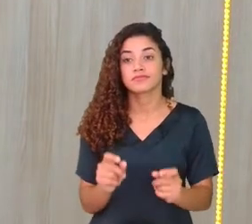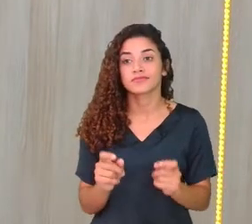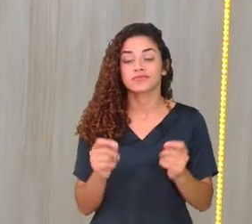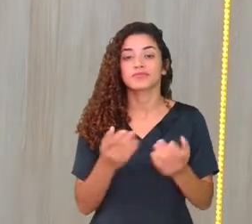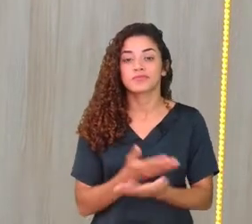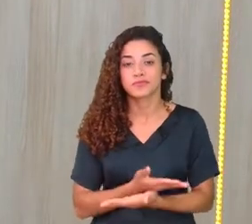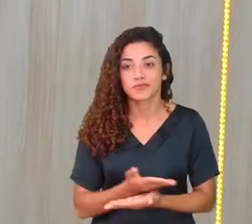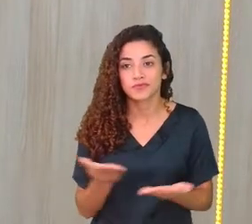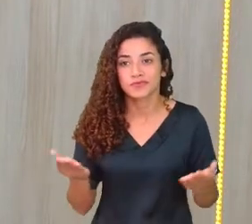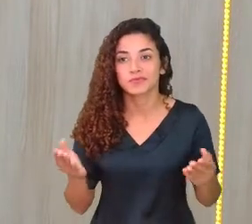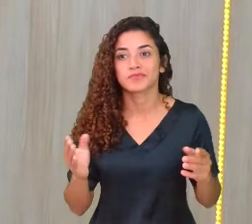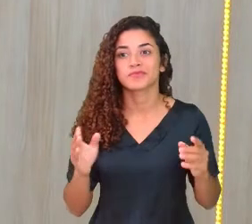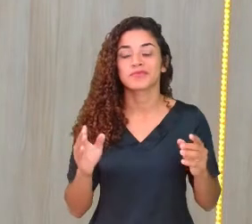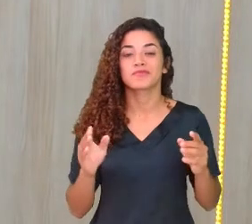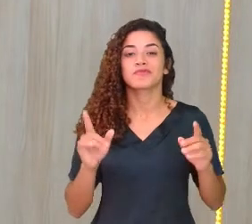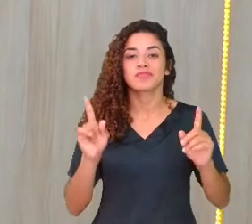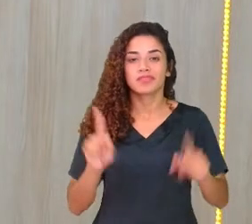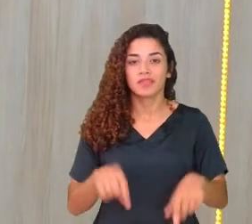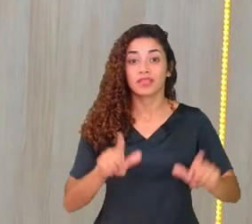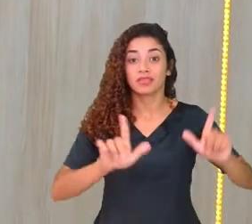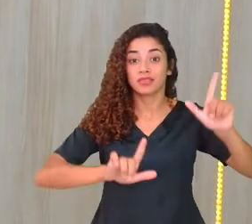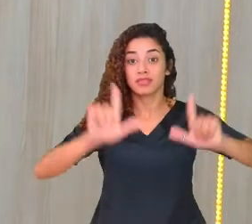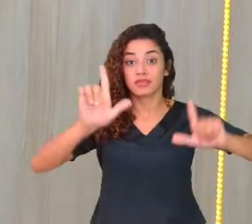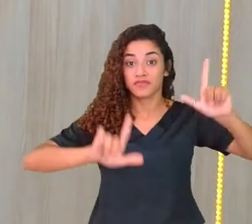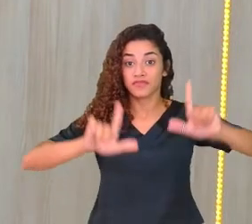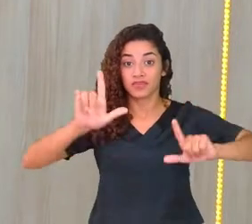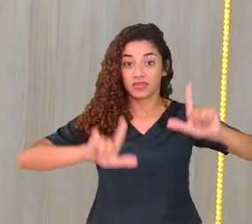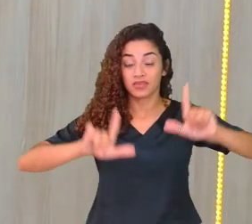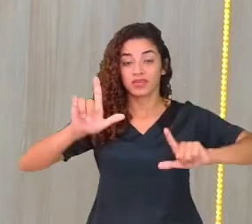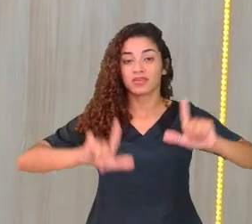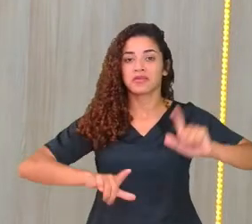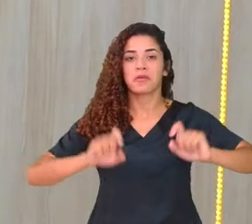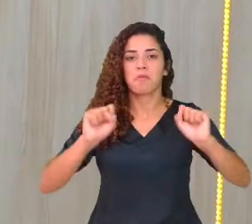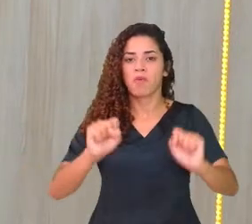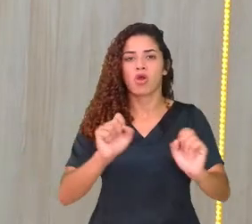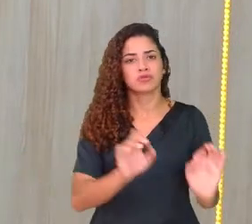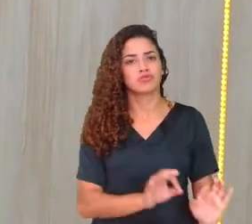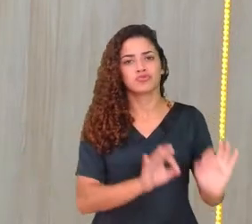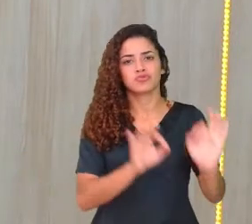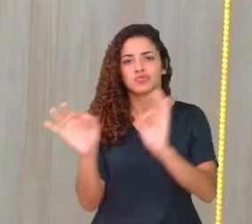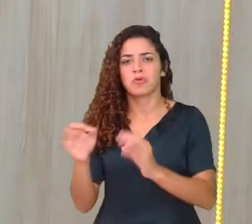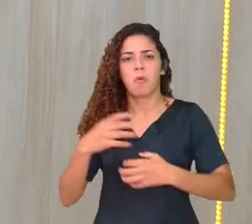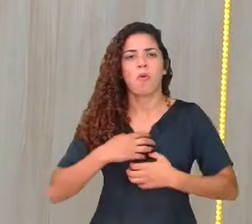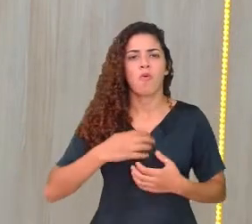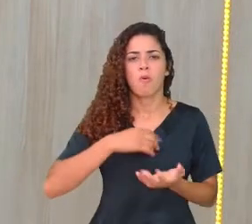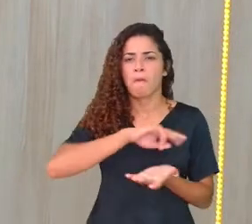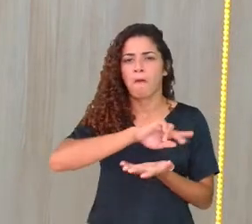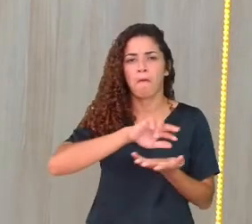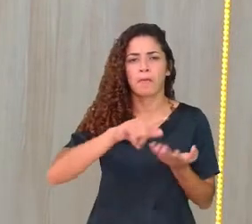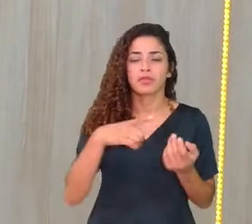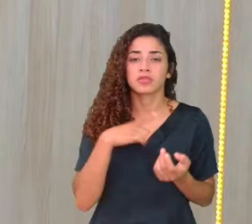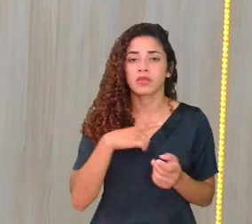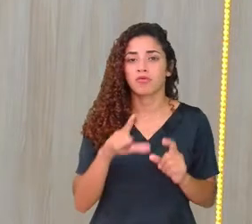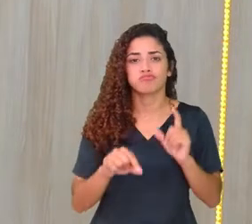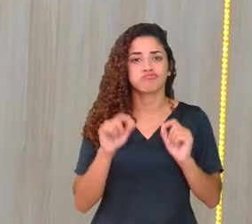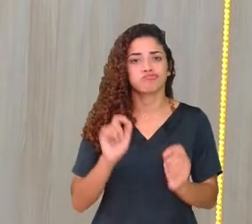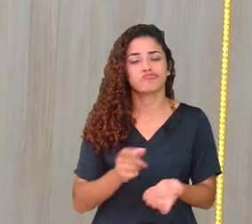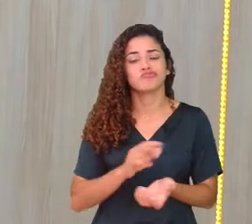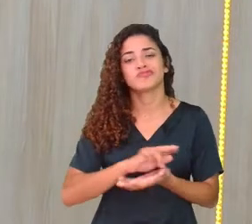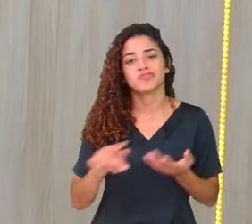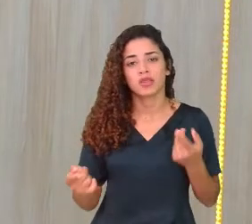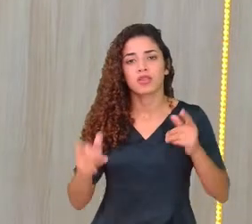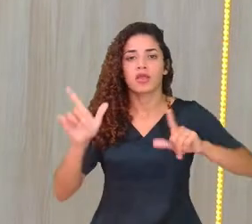que nossas aulas, elas são na TV, então vocês podem assistir de várias formas, a gente tem várias opções. Ou aula